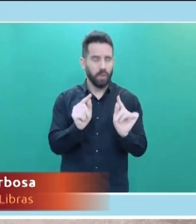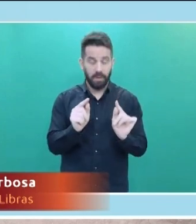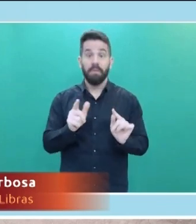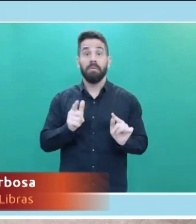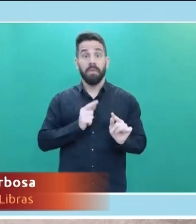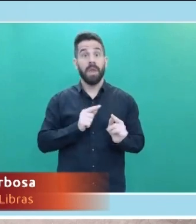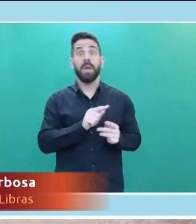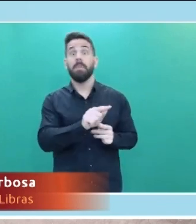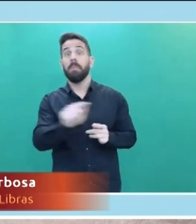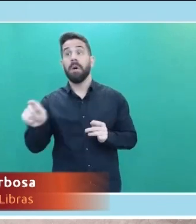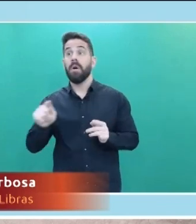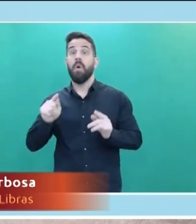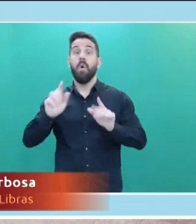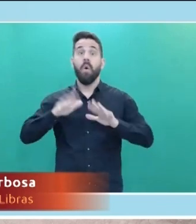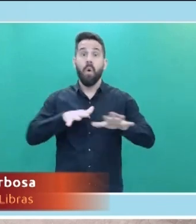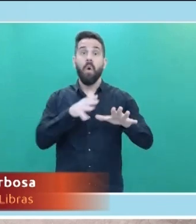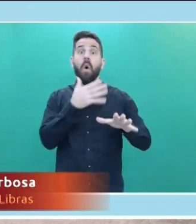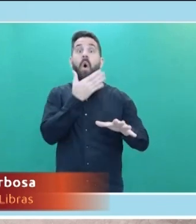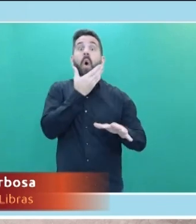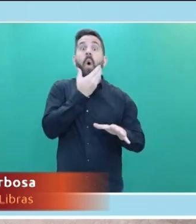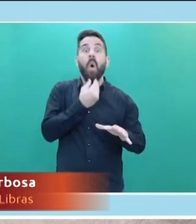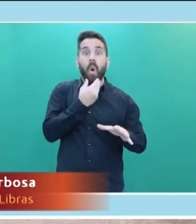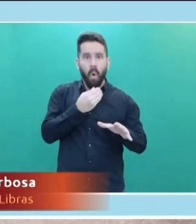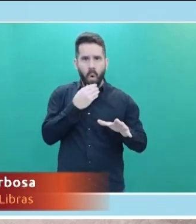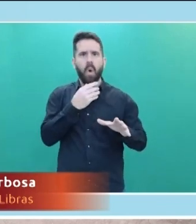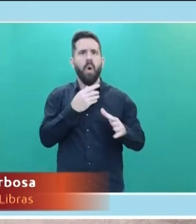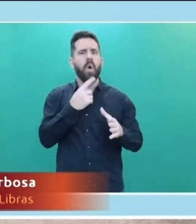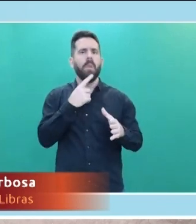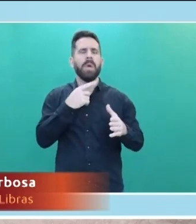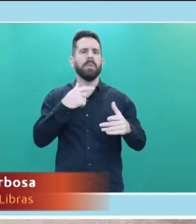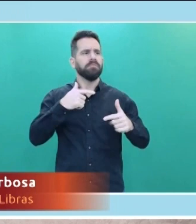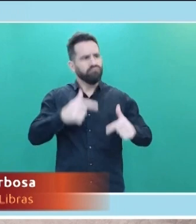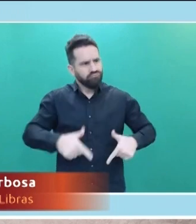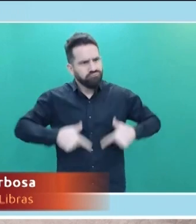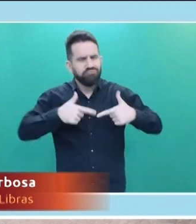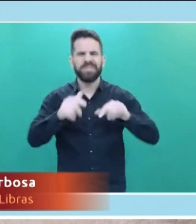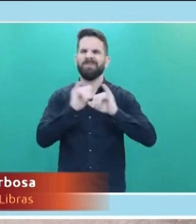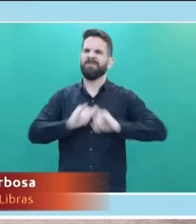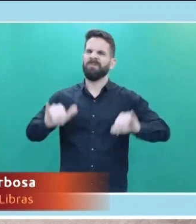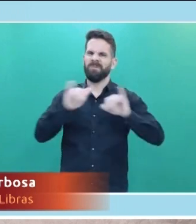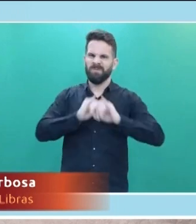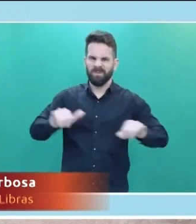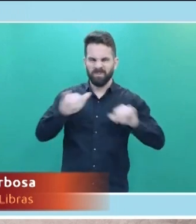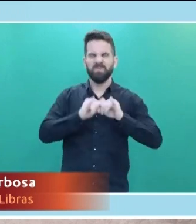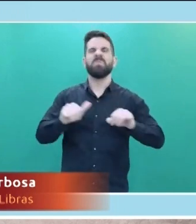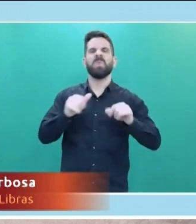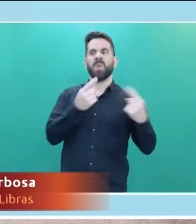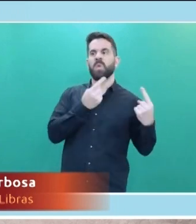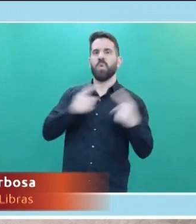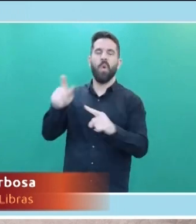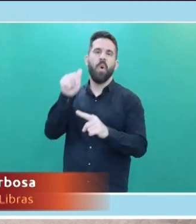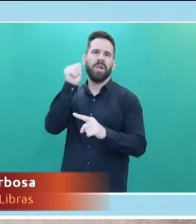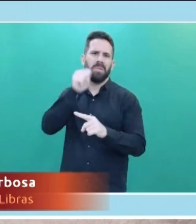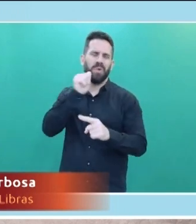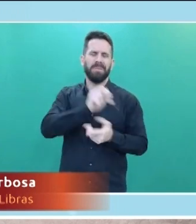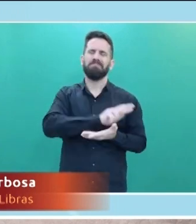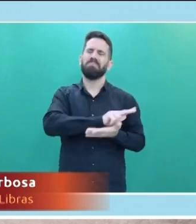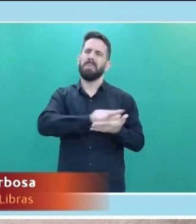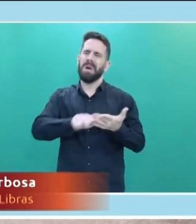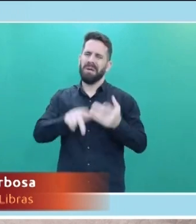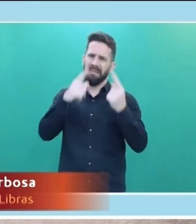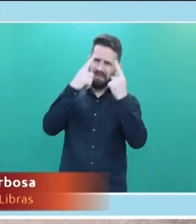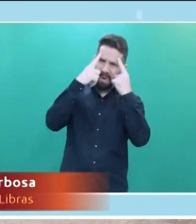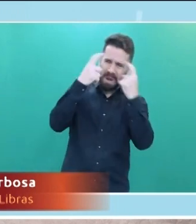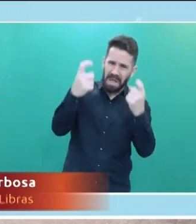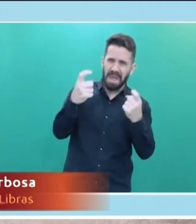propagam desprezo, distanciamento e muitas vezes violência contra mulheres. Claro, não sou eu que falo sobre o assunto,